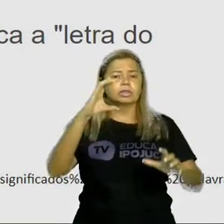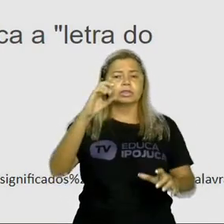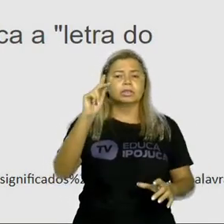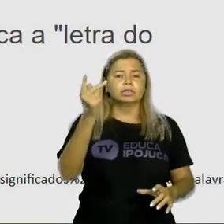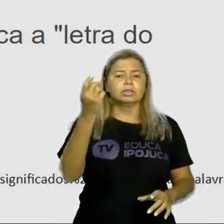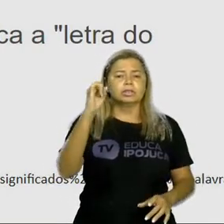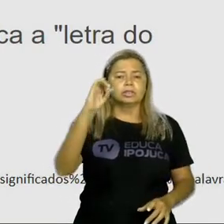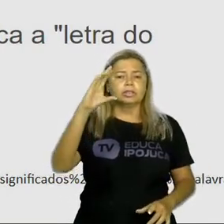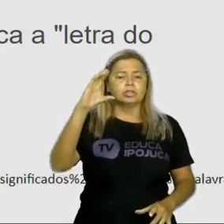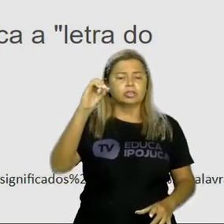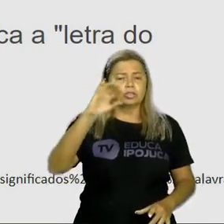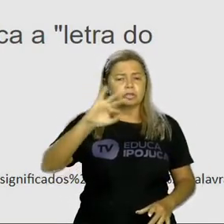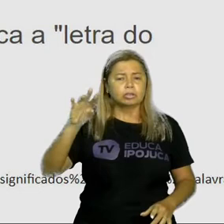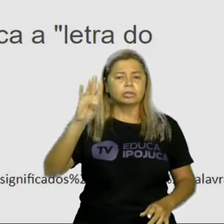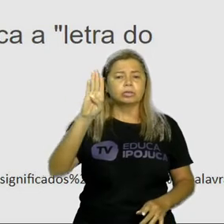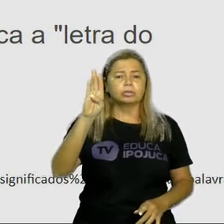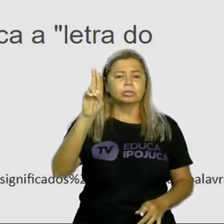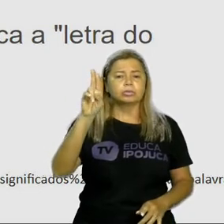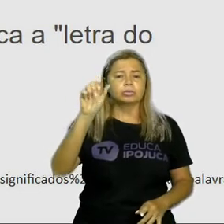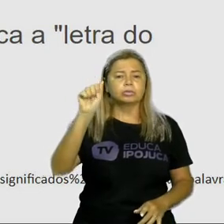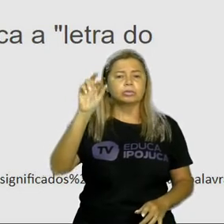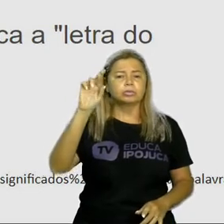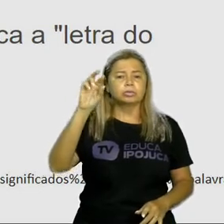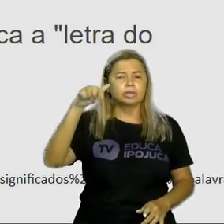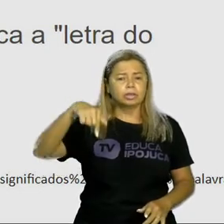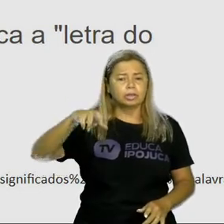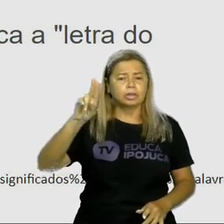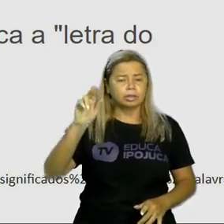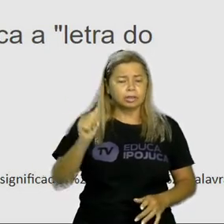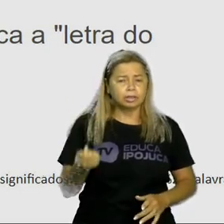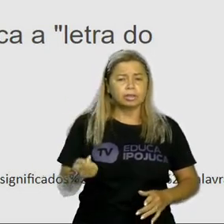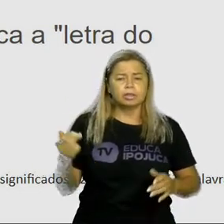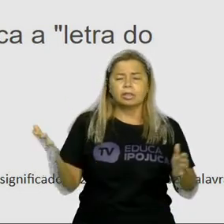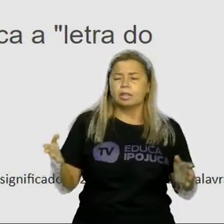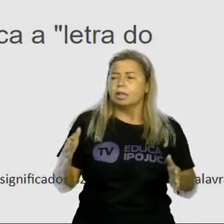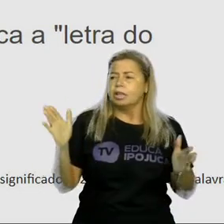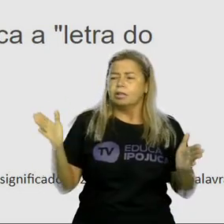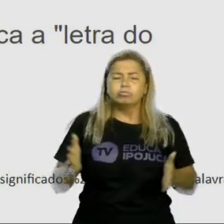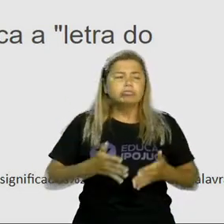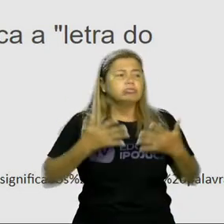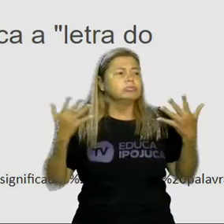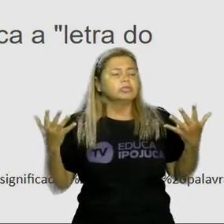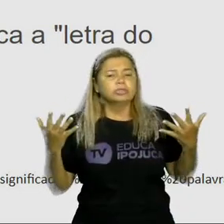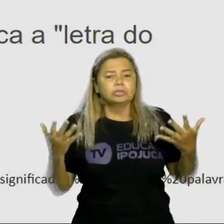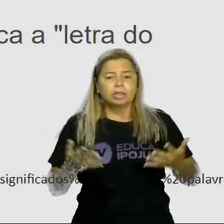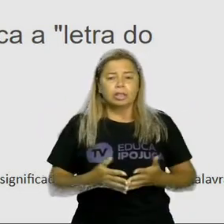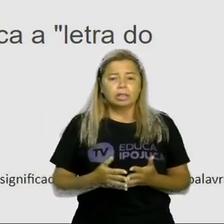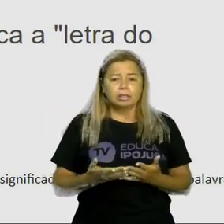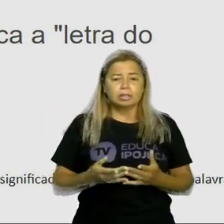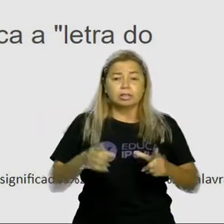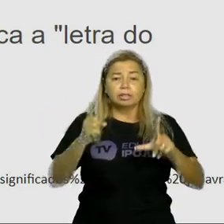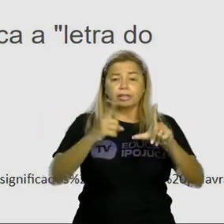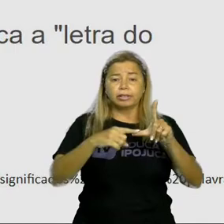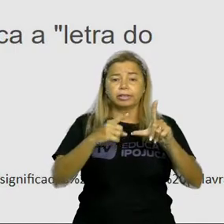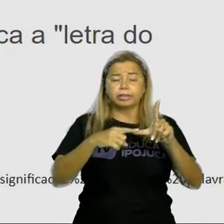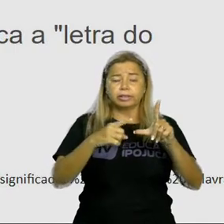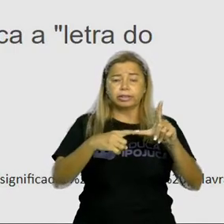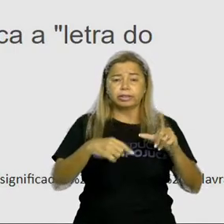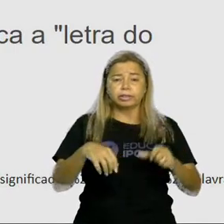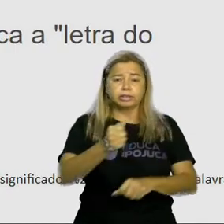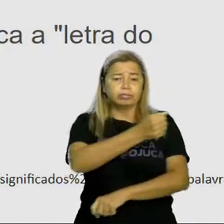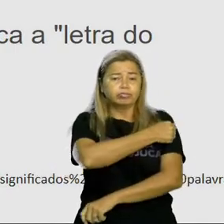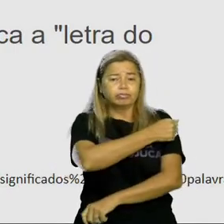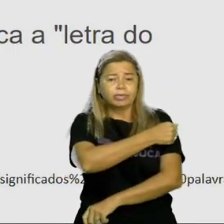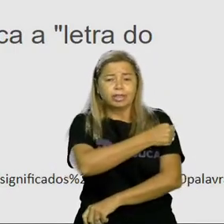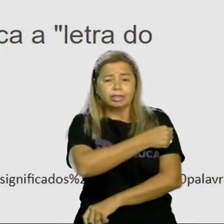é incrível. No exemplo 2, a letra daquele aluno é ilegível. O meu